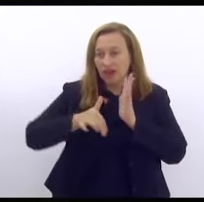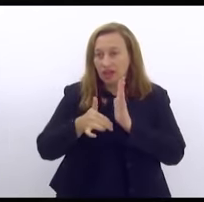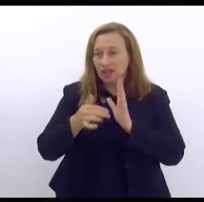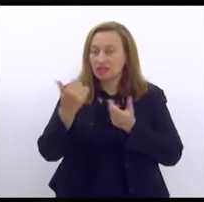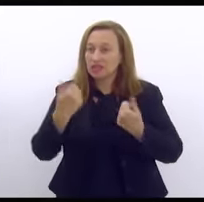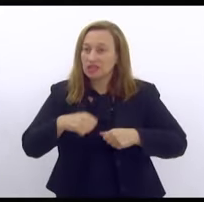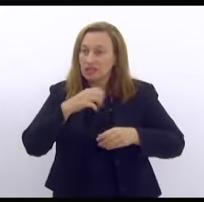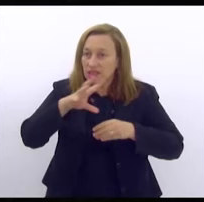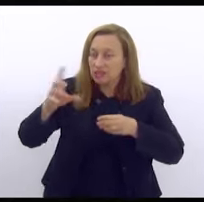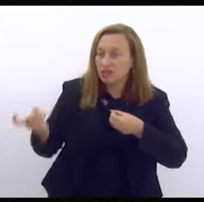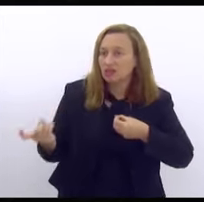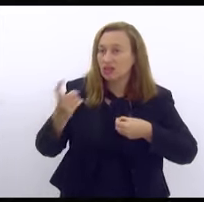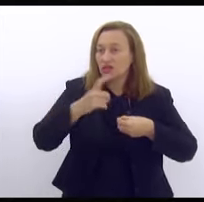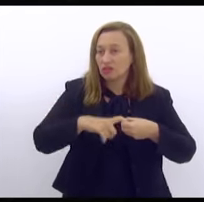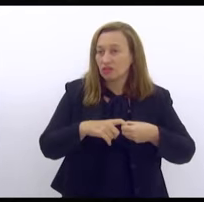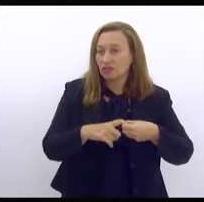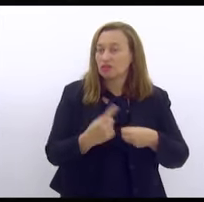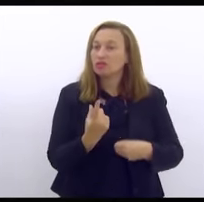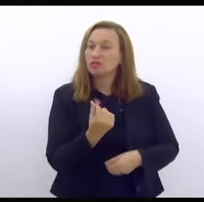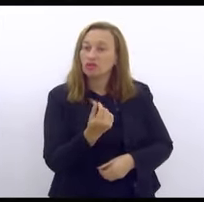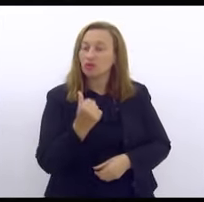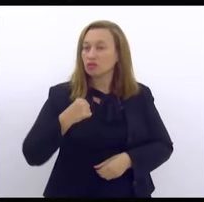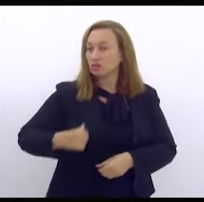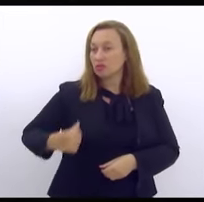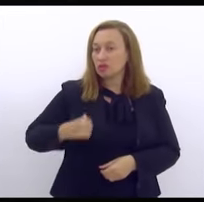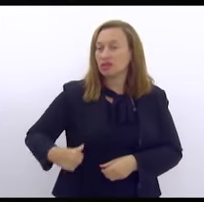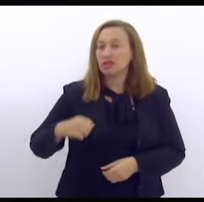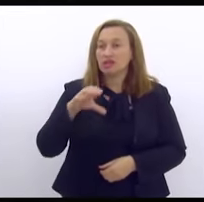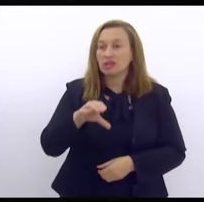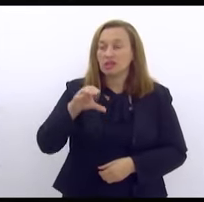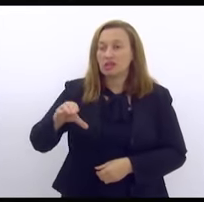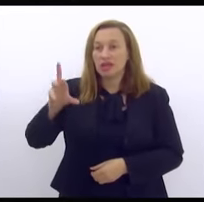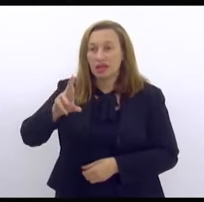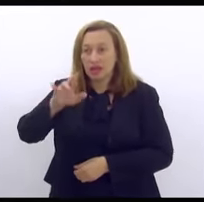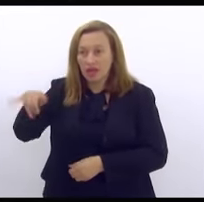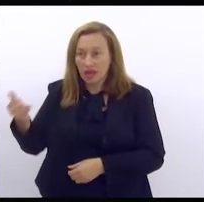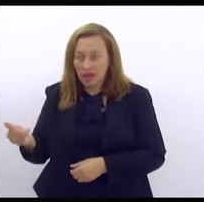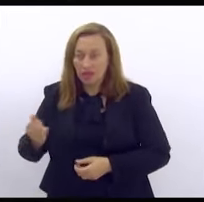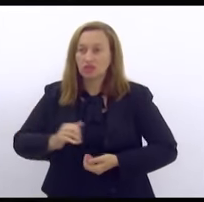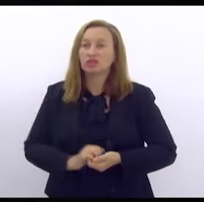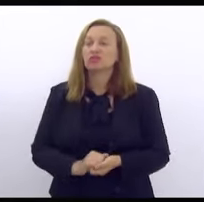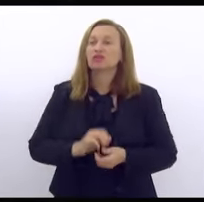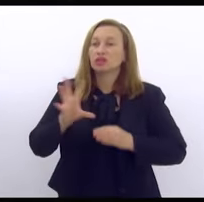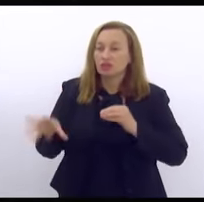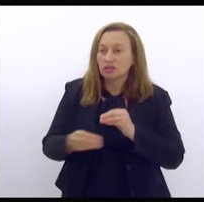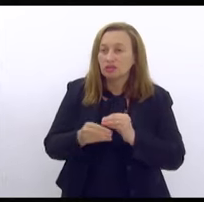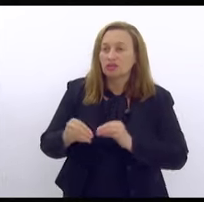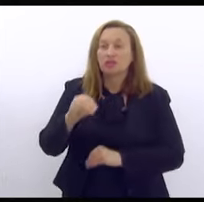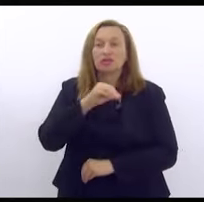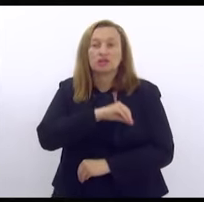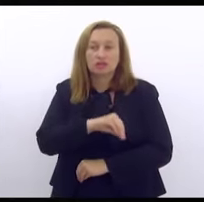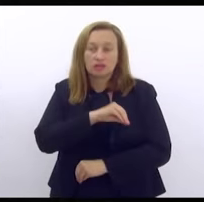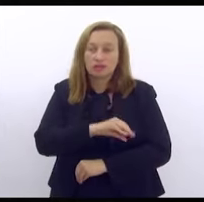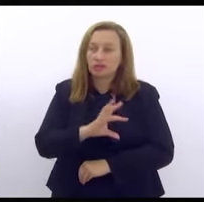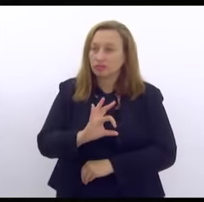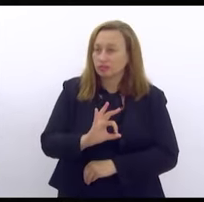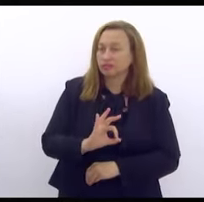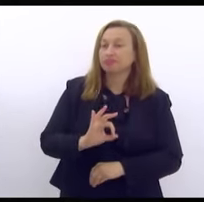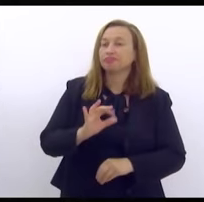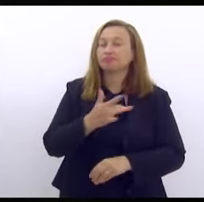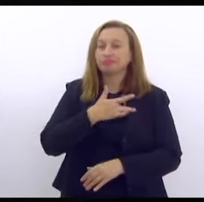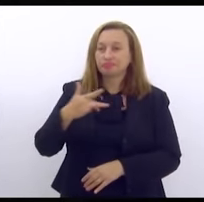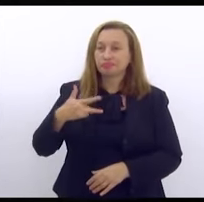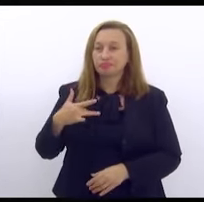recomposição de valores destinados a bolsistas do CCERD e a gratificação dos agentes de saúde. Recursos para